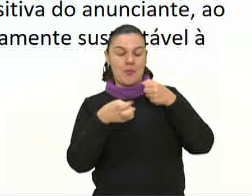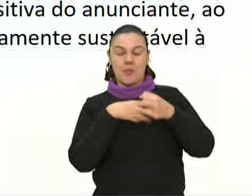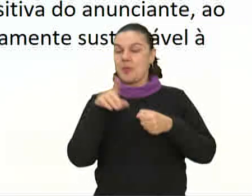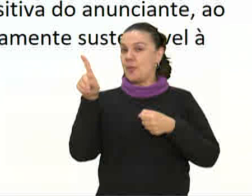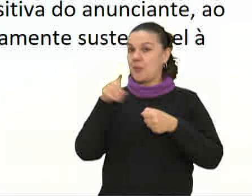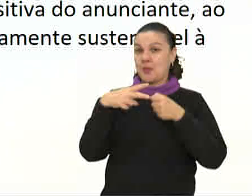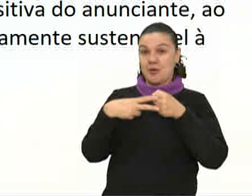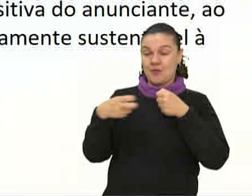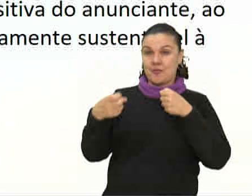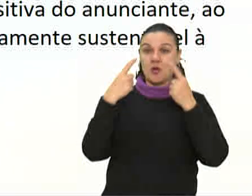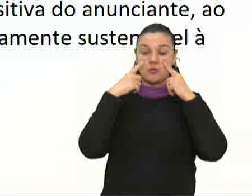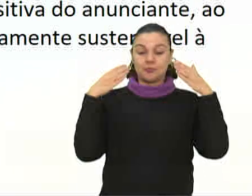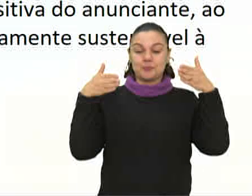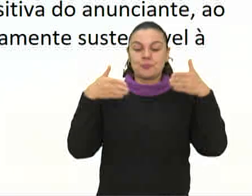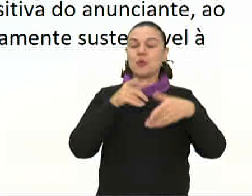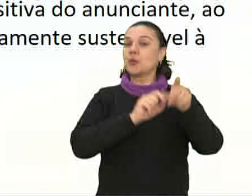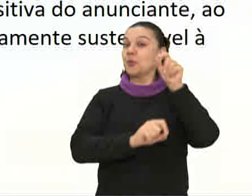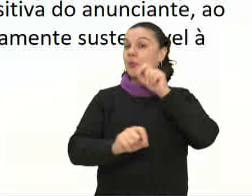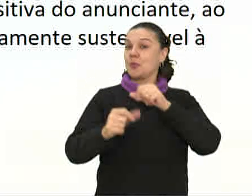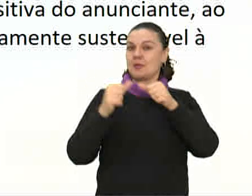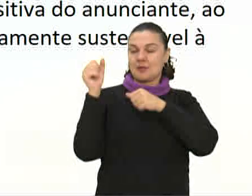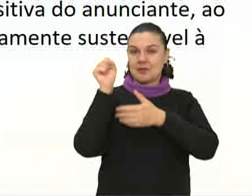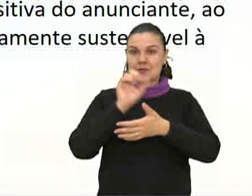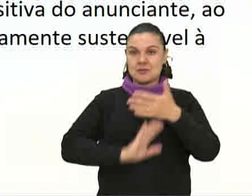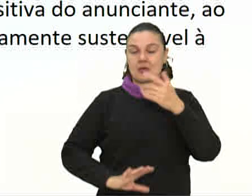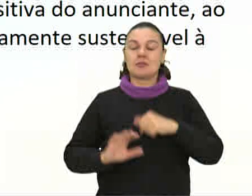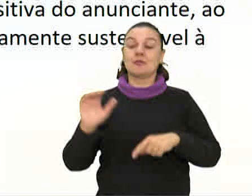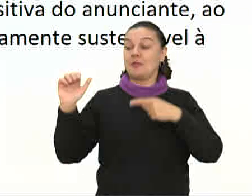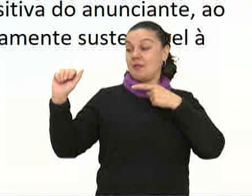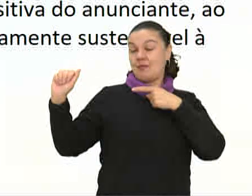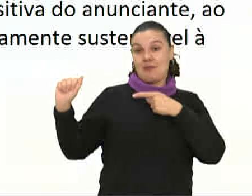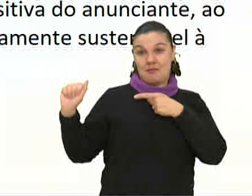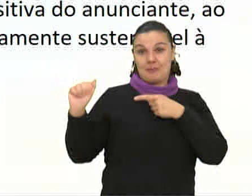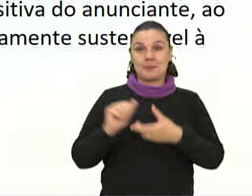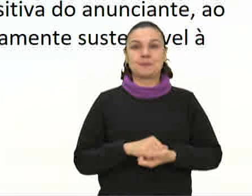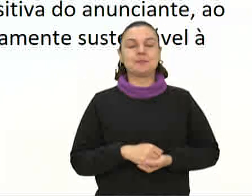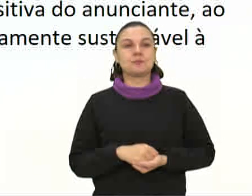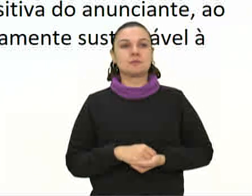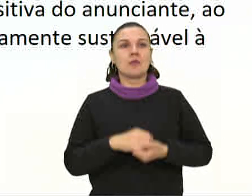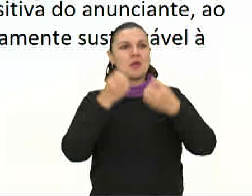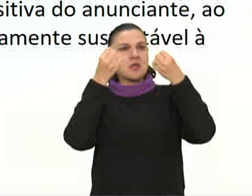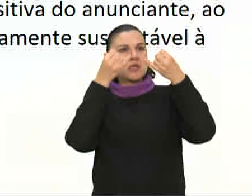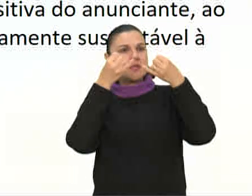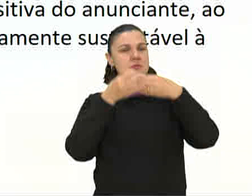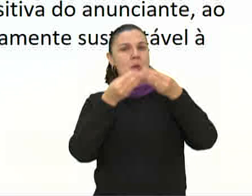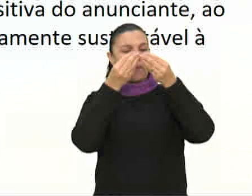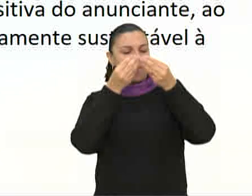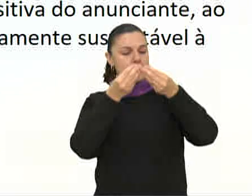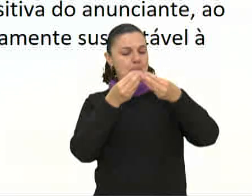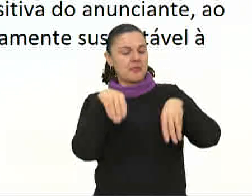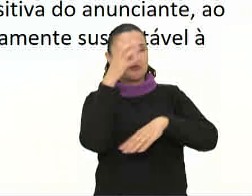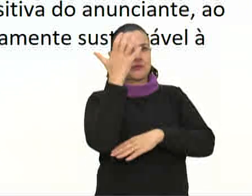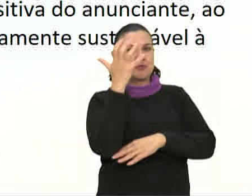verbais visa o que nesta atividade? Letra A. Justificar os prejuízos ao meio